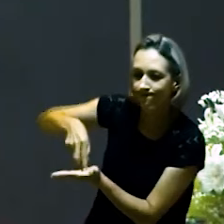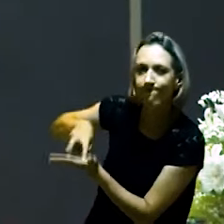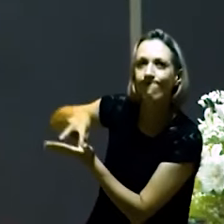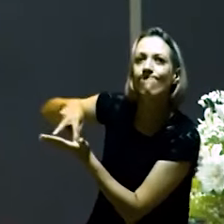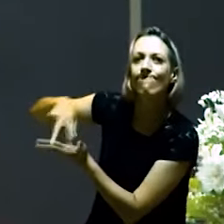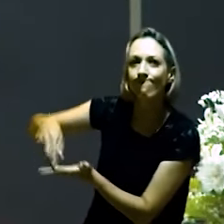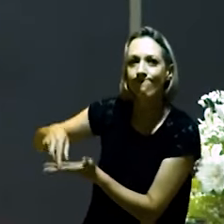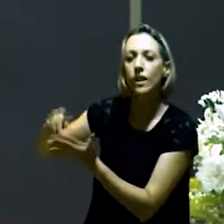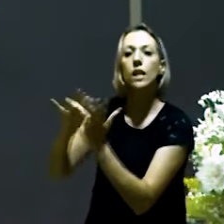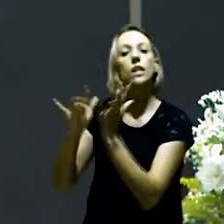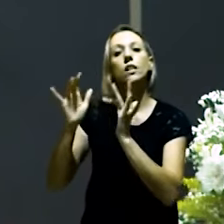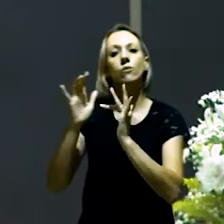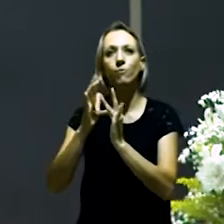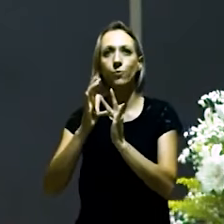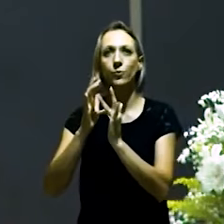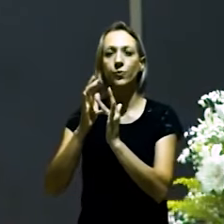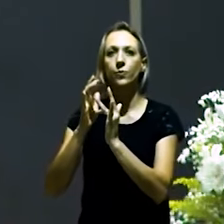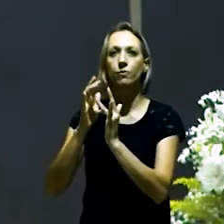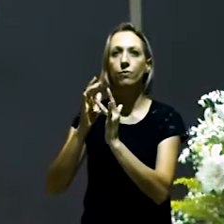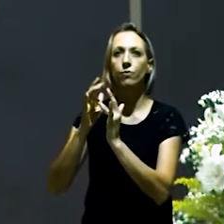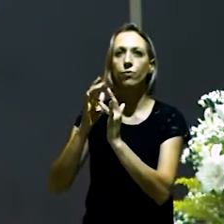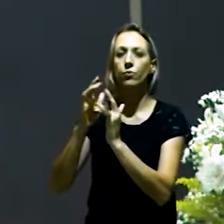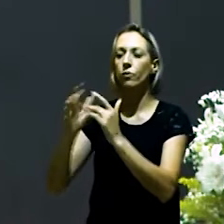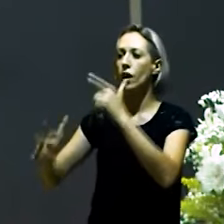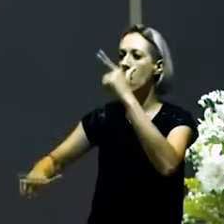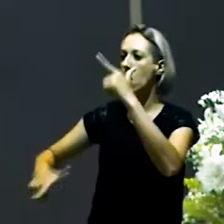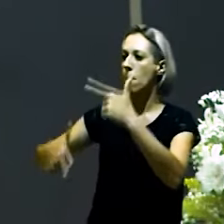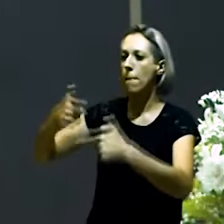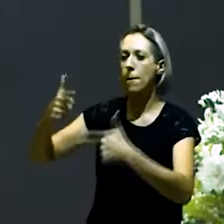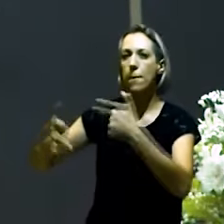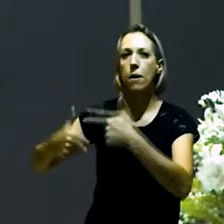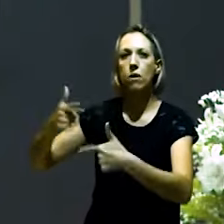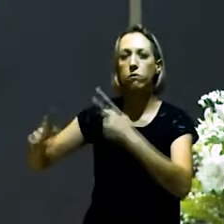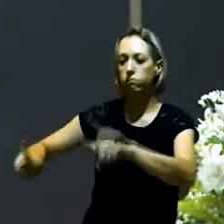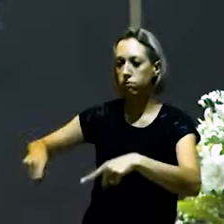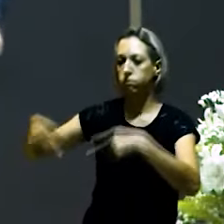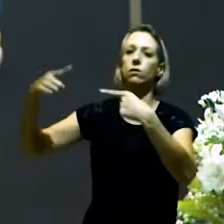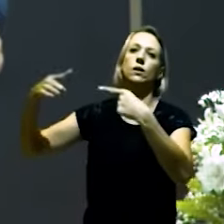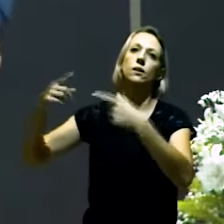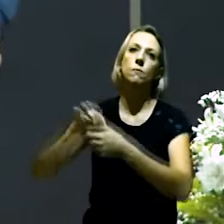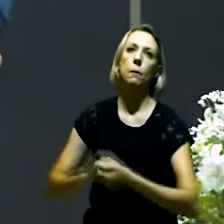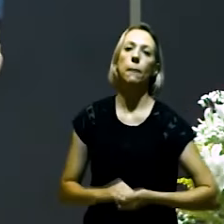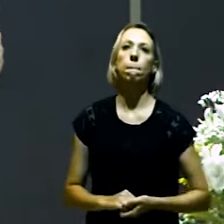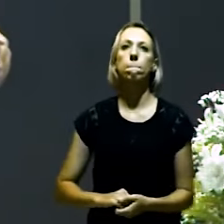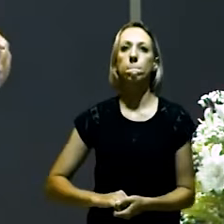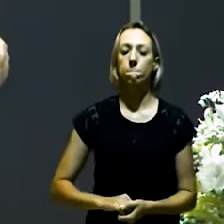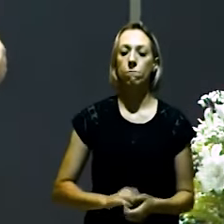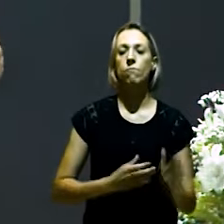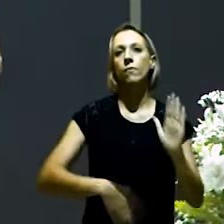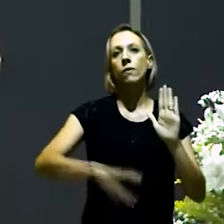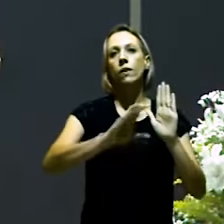Jesus caminhando para uma batalha onde ele tinha por propósito nos resgatar. Por isso Isaías disse no